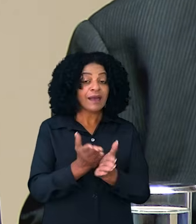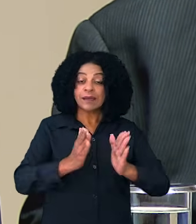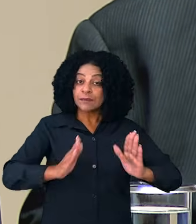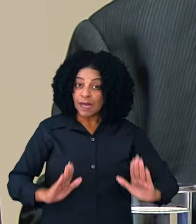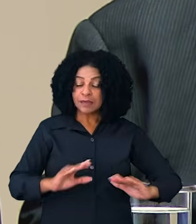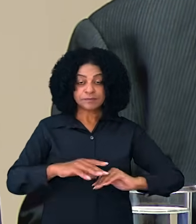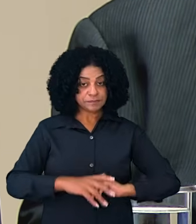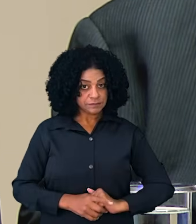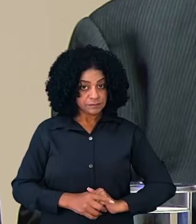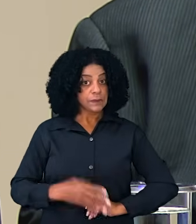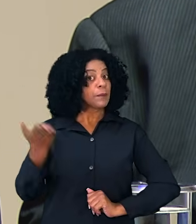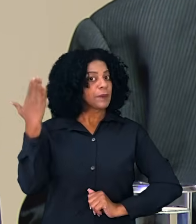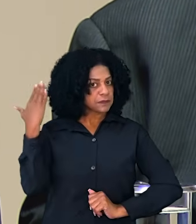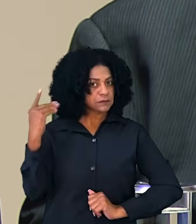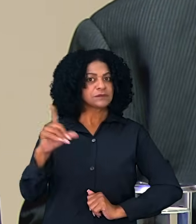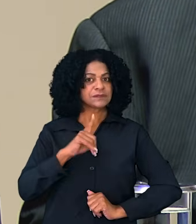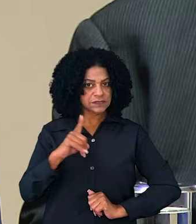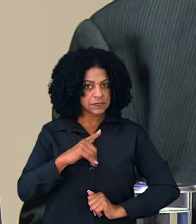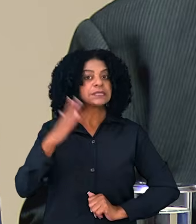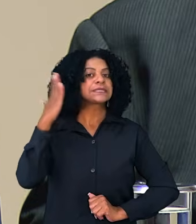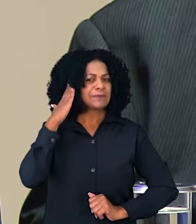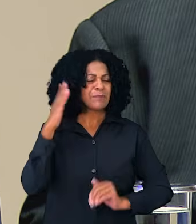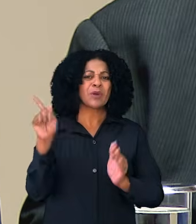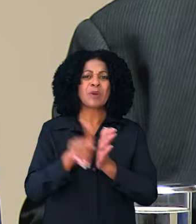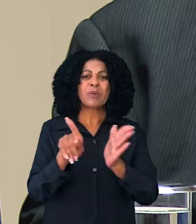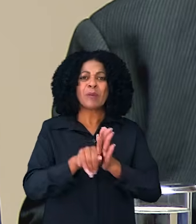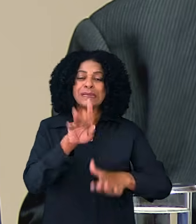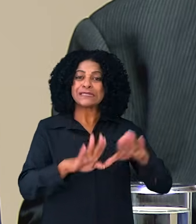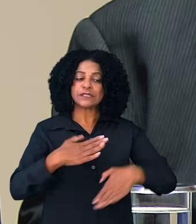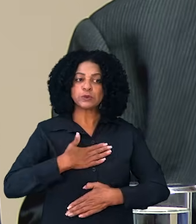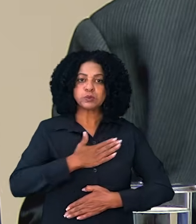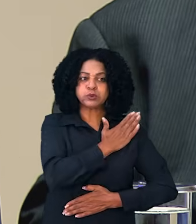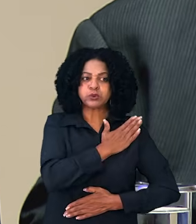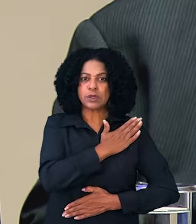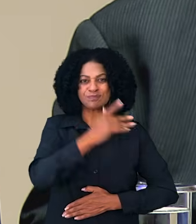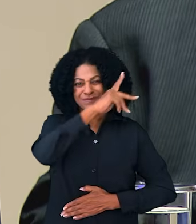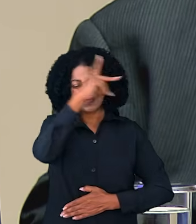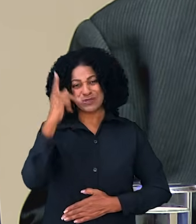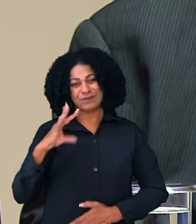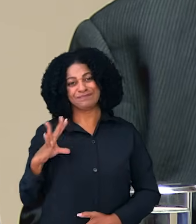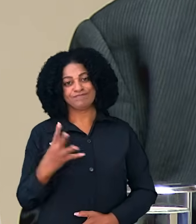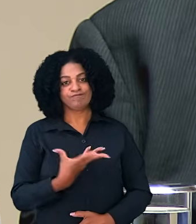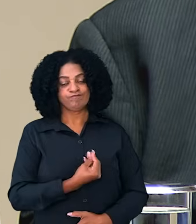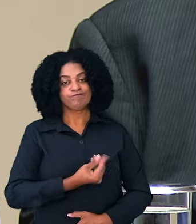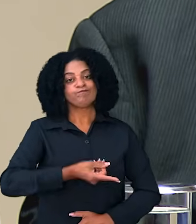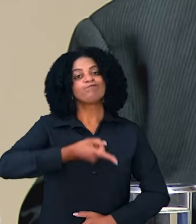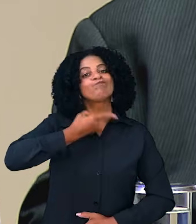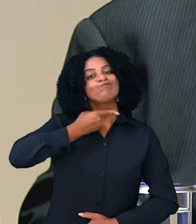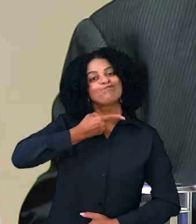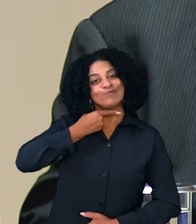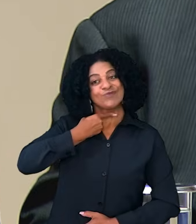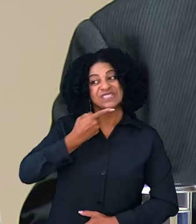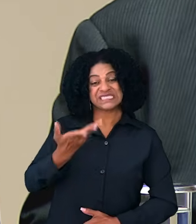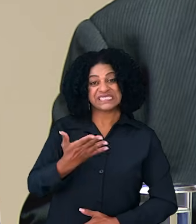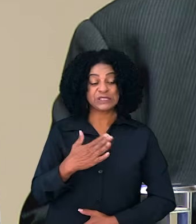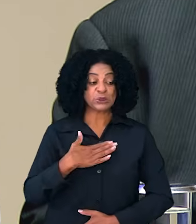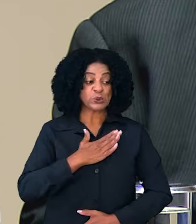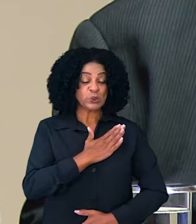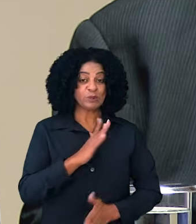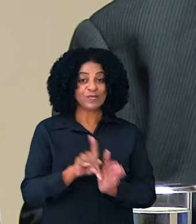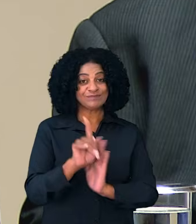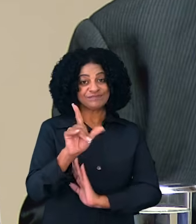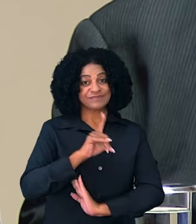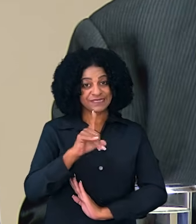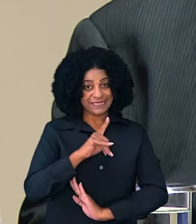sabemos que a exclusão de pessoas trans e travestis do mercado formal é uma dessas desigualdades estruturais, que